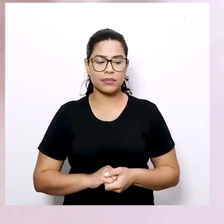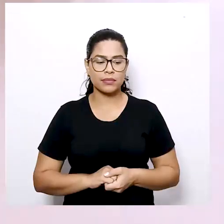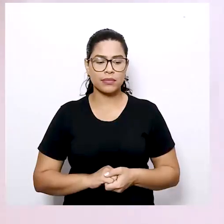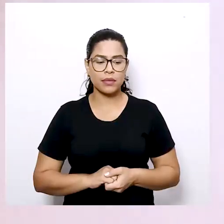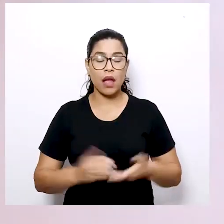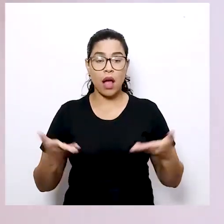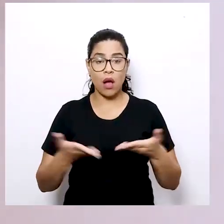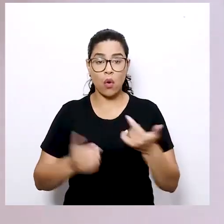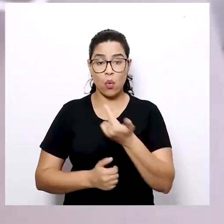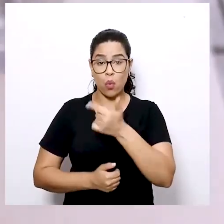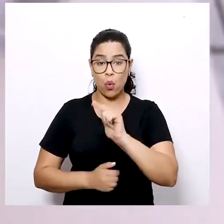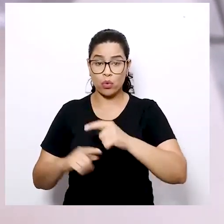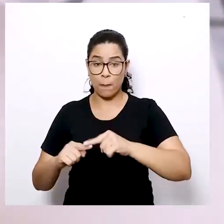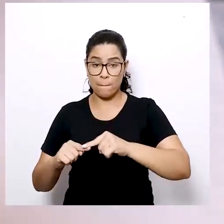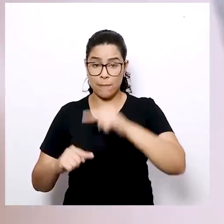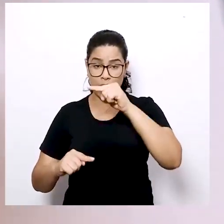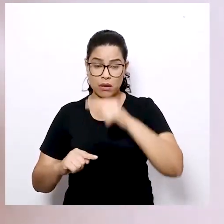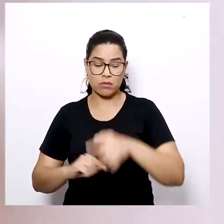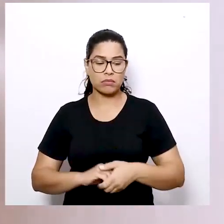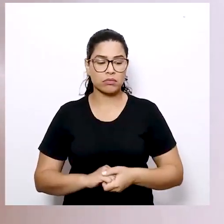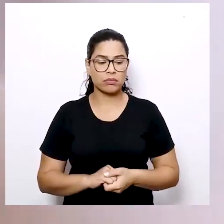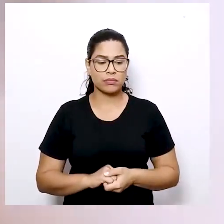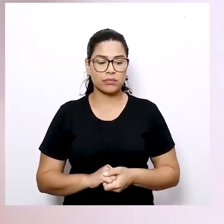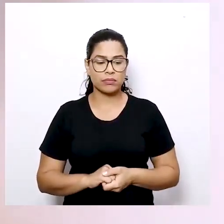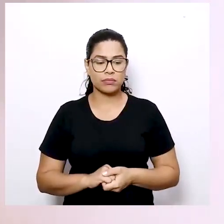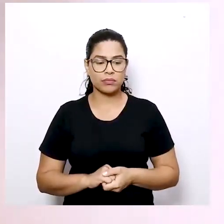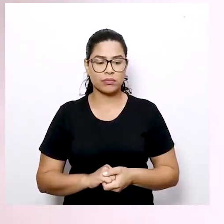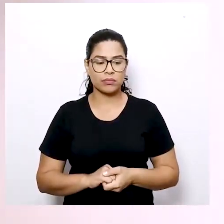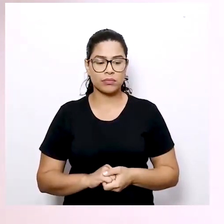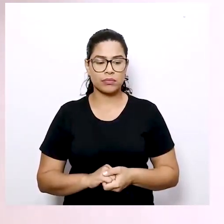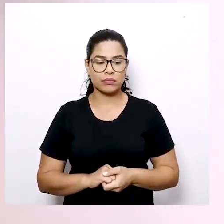Agora vamos conferir o outro, que é maior.